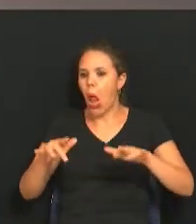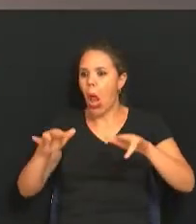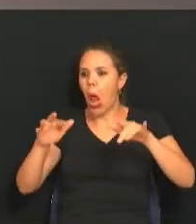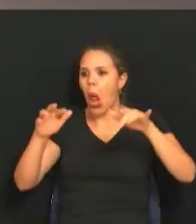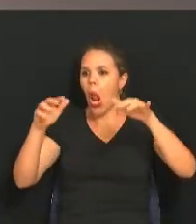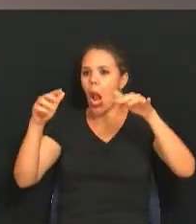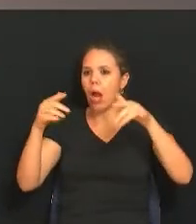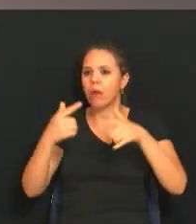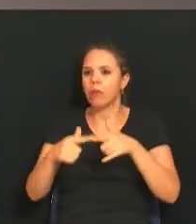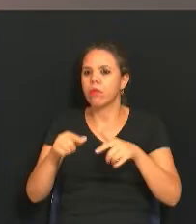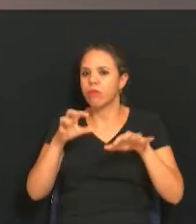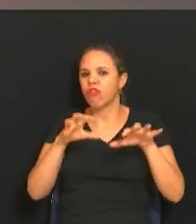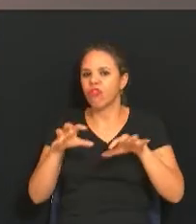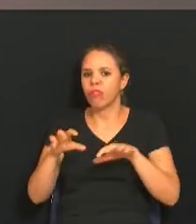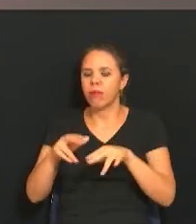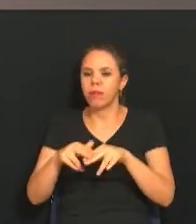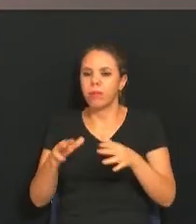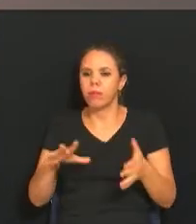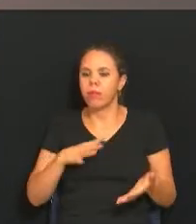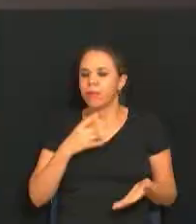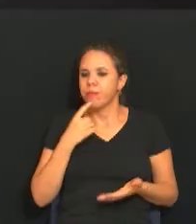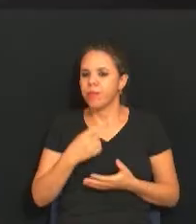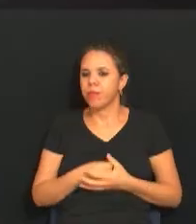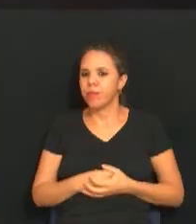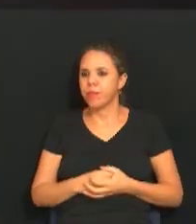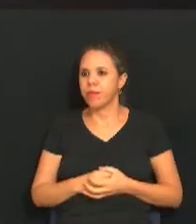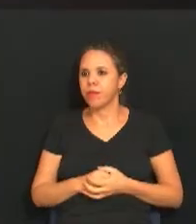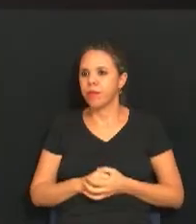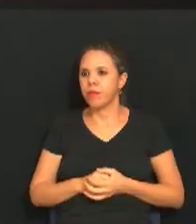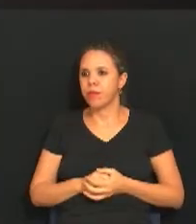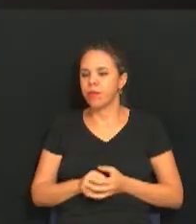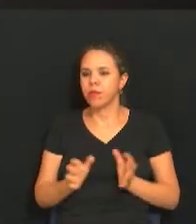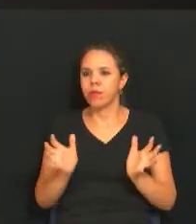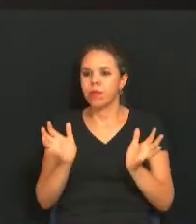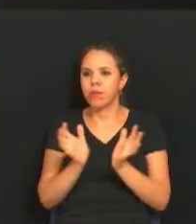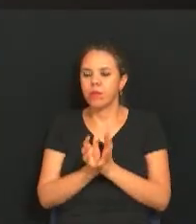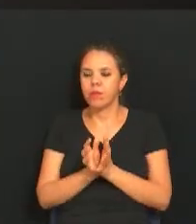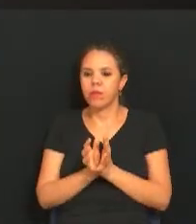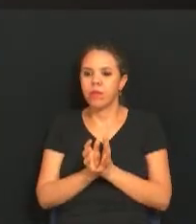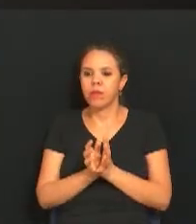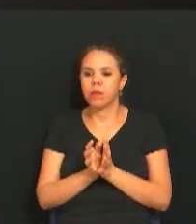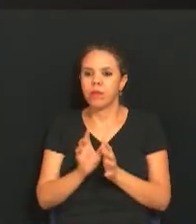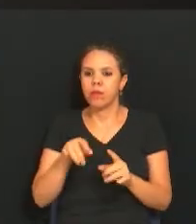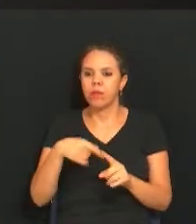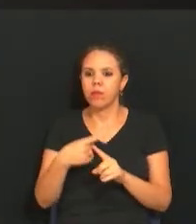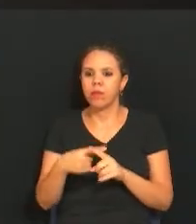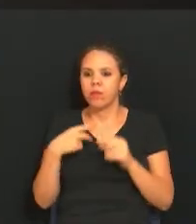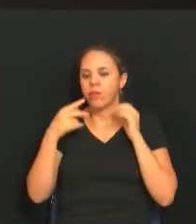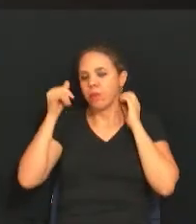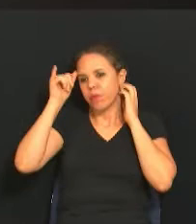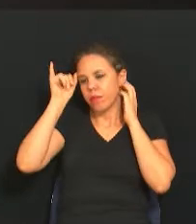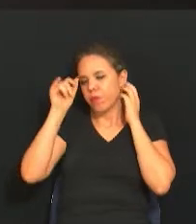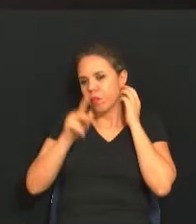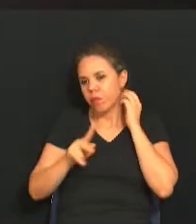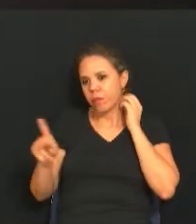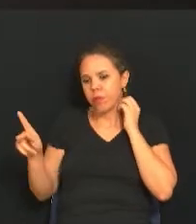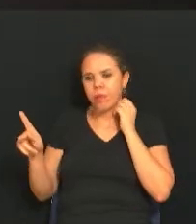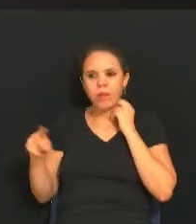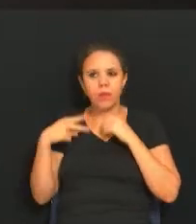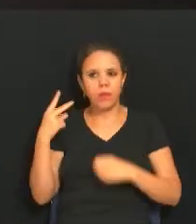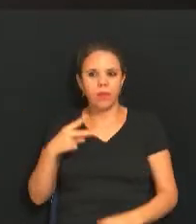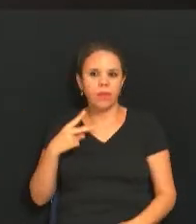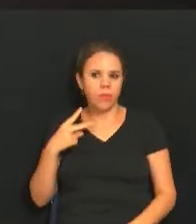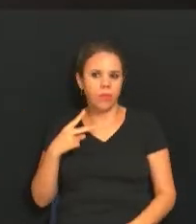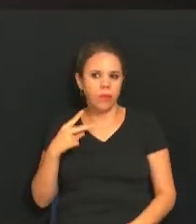enchentes, aqui na cidade de Campinas. A comissão é formada, além de Paulo Búfalo como presidente, pelos